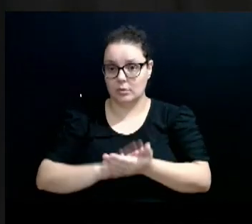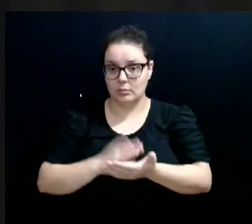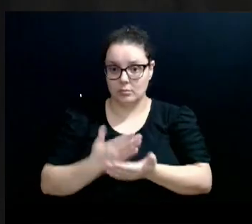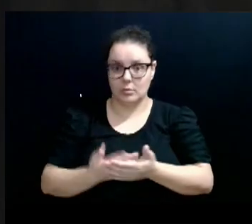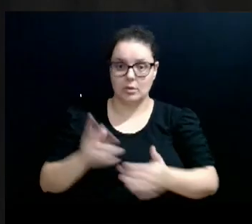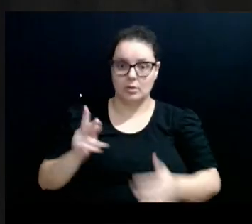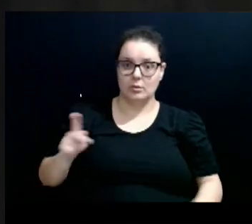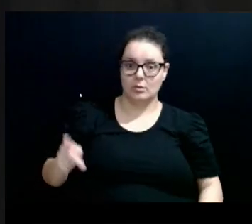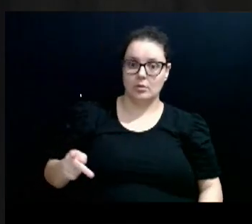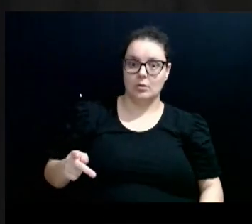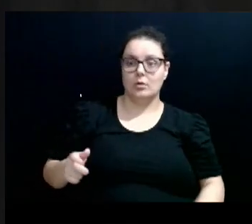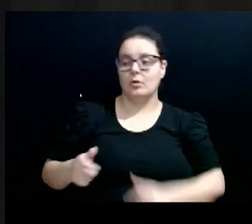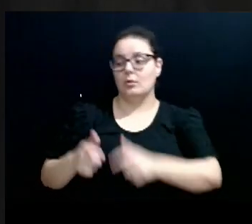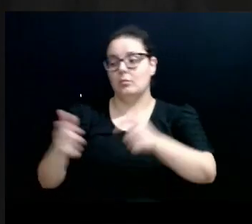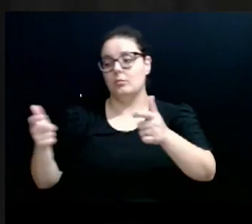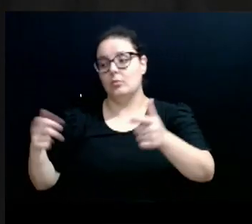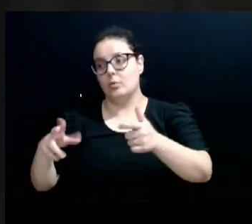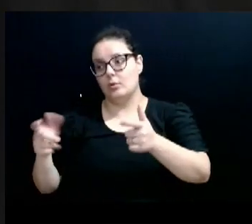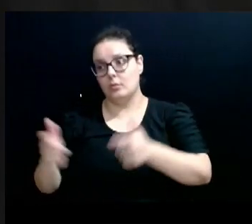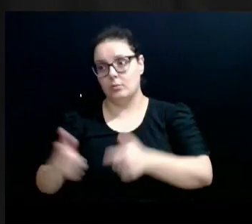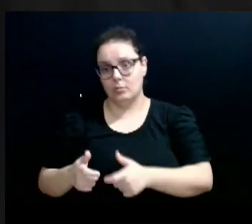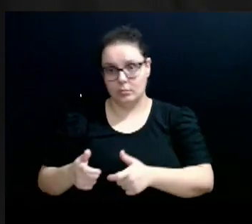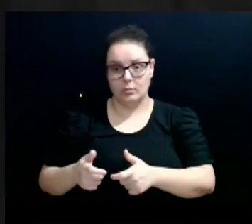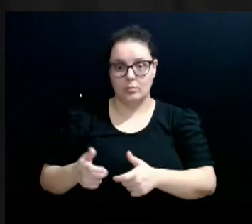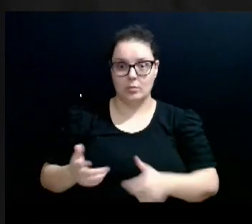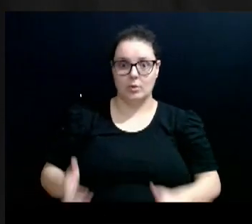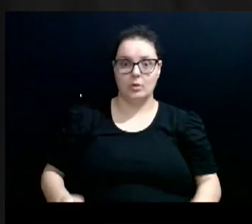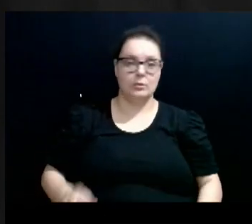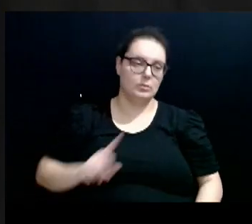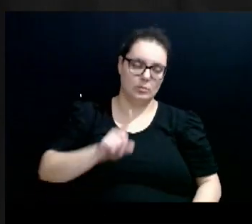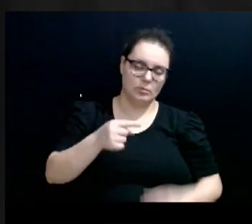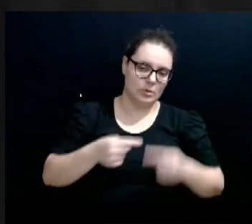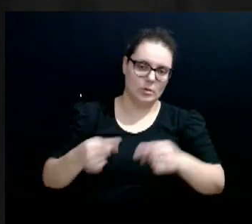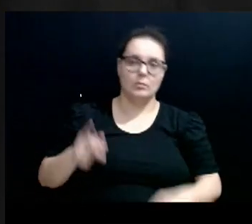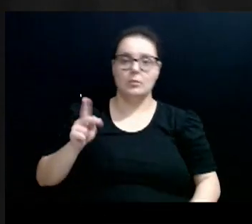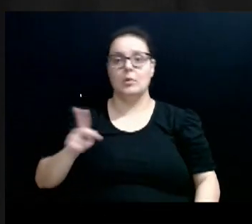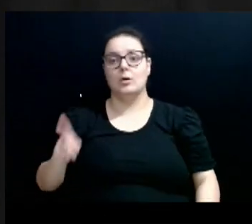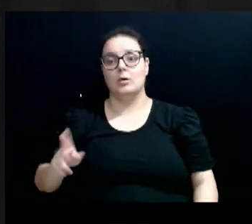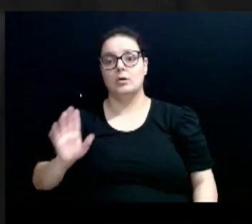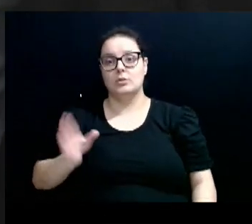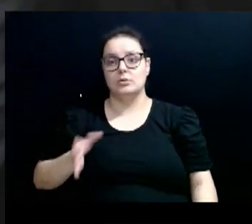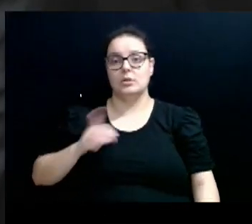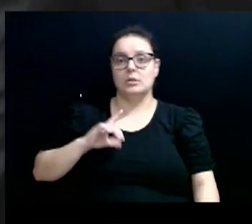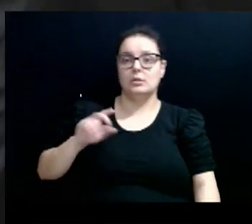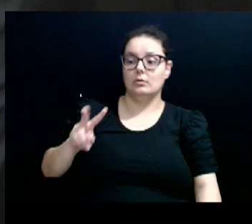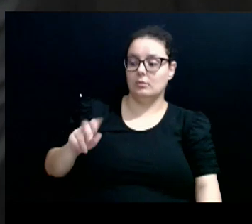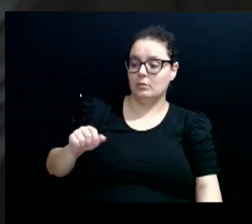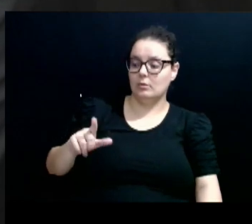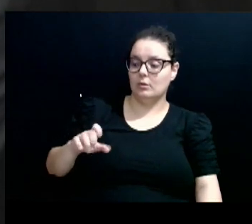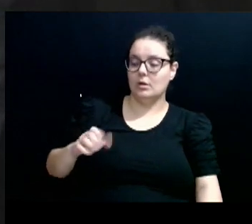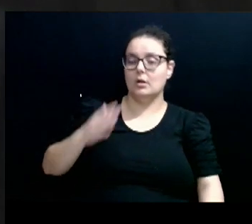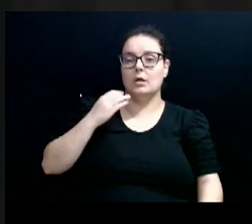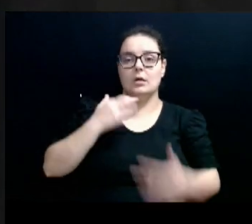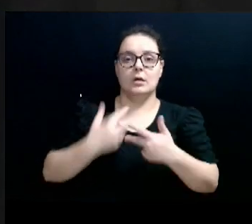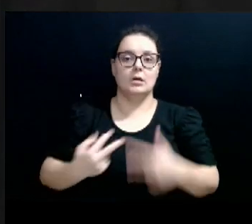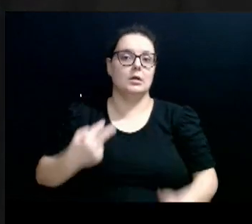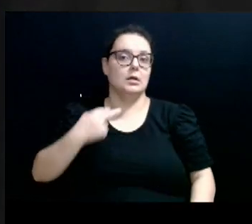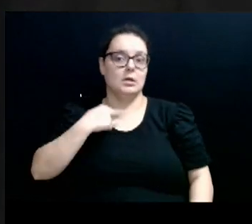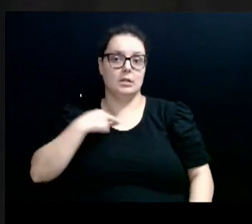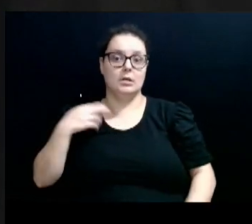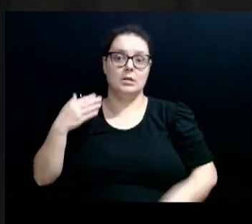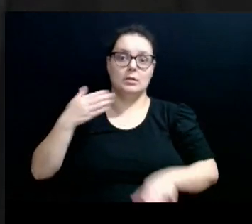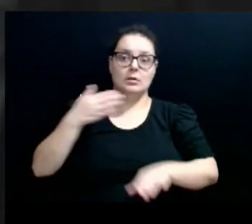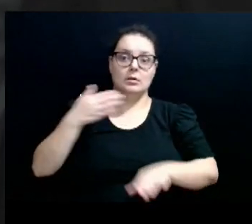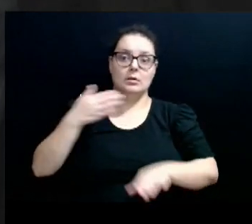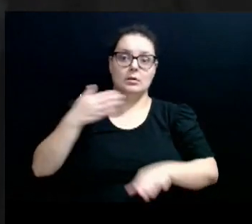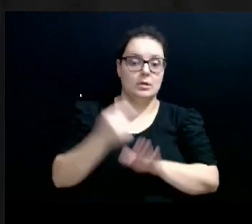não é discussão, mas o professor já tem o vale alimentação. Tá. Então ele não pode participar, é vetado, é